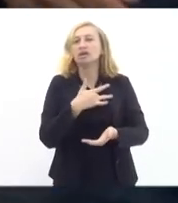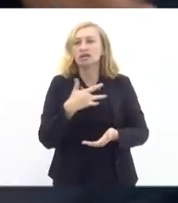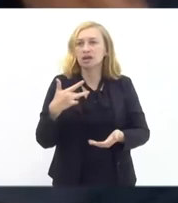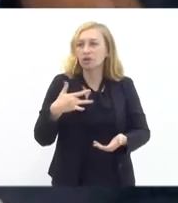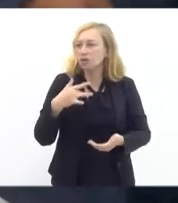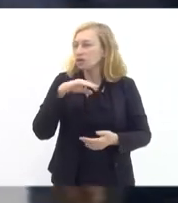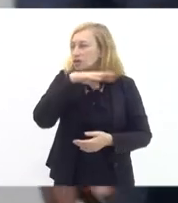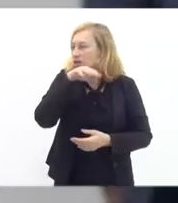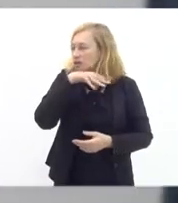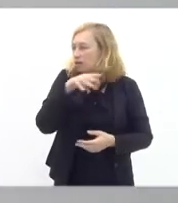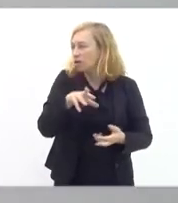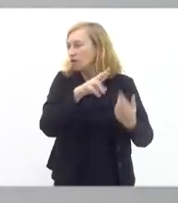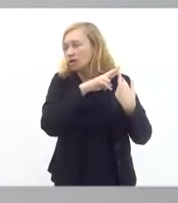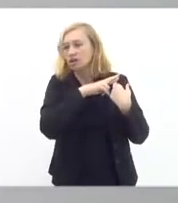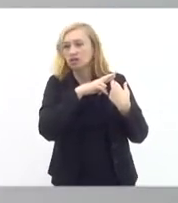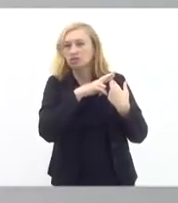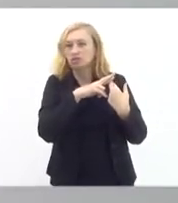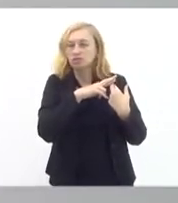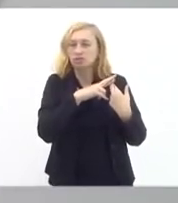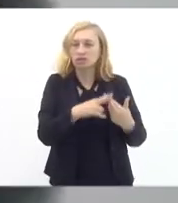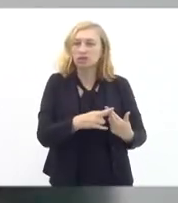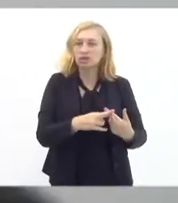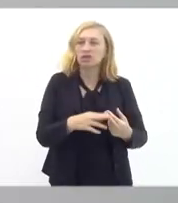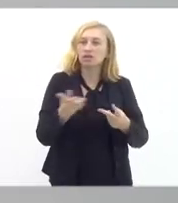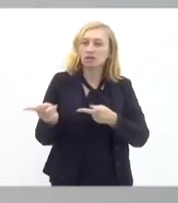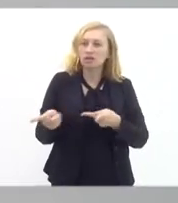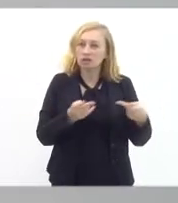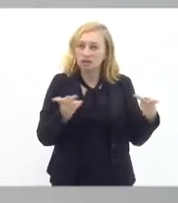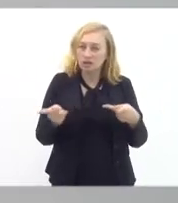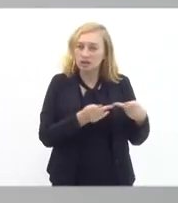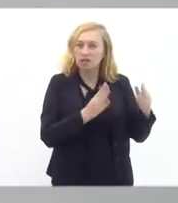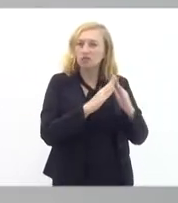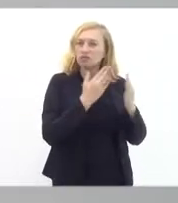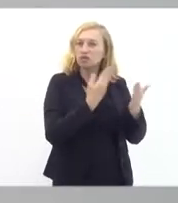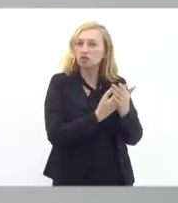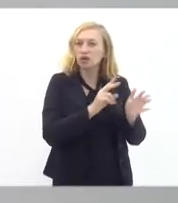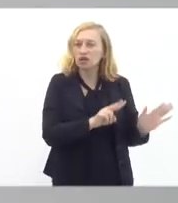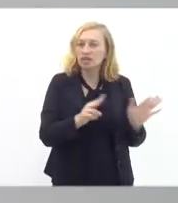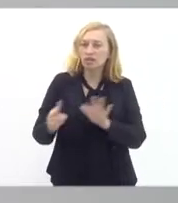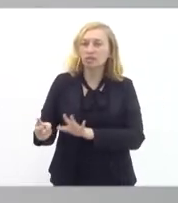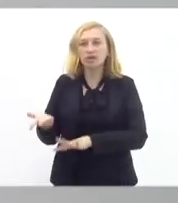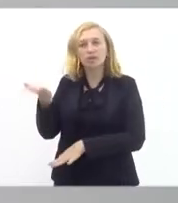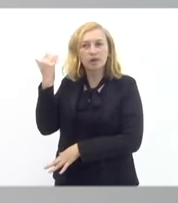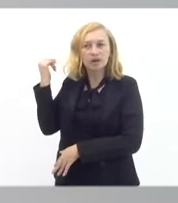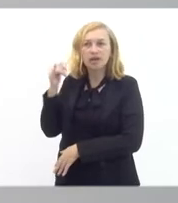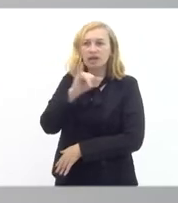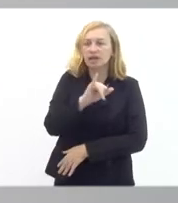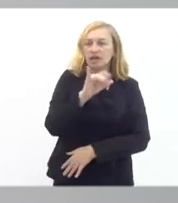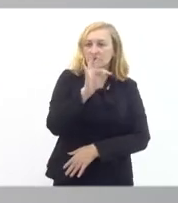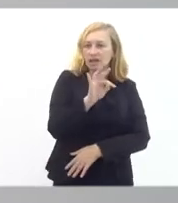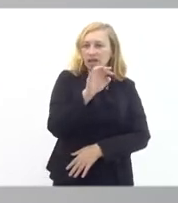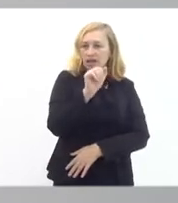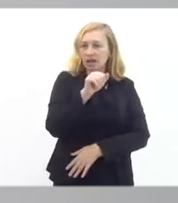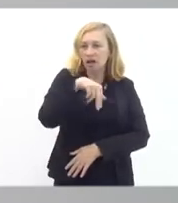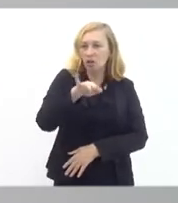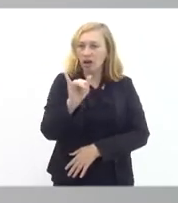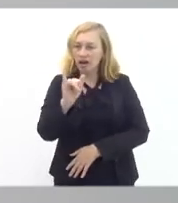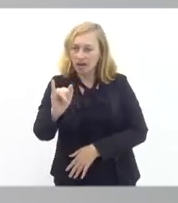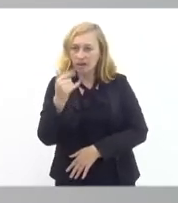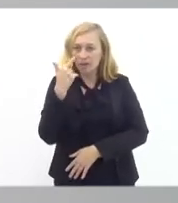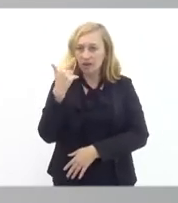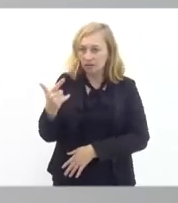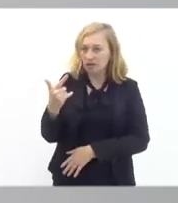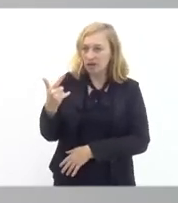posse responsável. Tivemos uma visita de uma escola semana passada de Itaguaí, lá no abrigo, para ver a questão dos